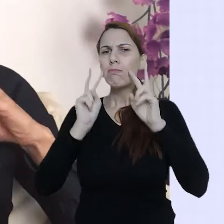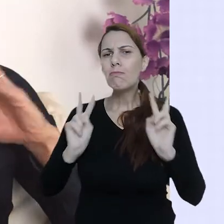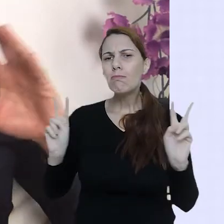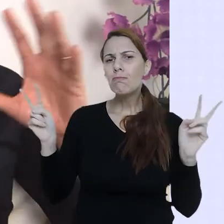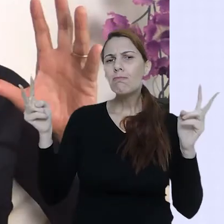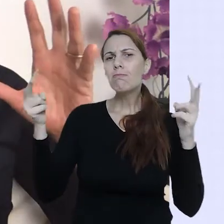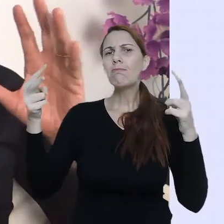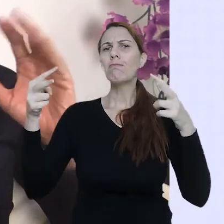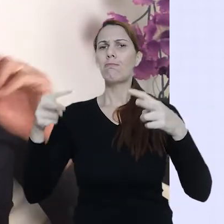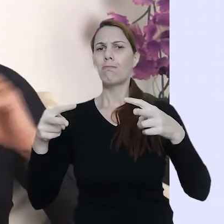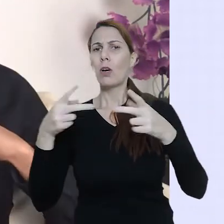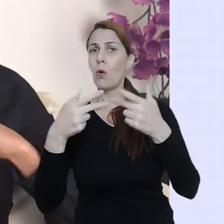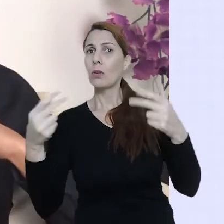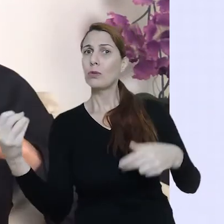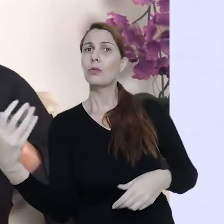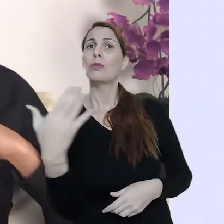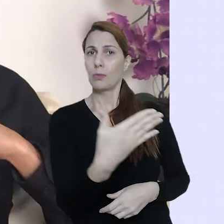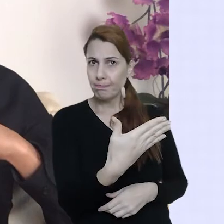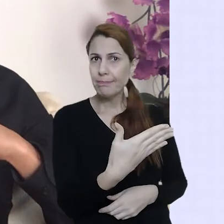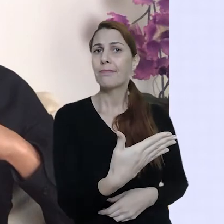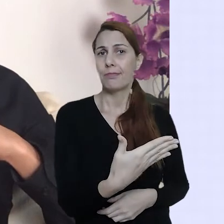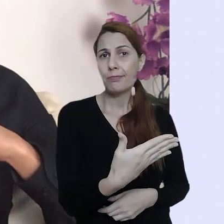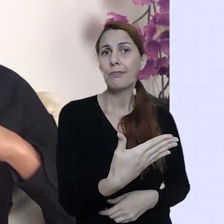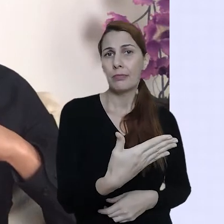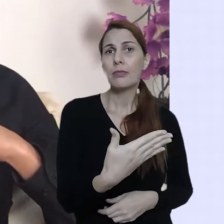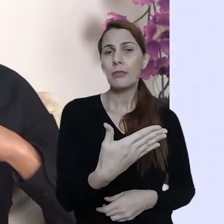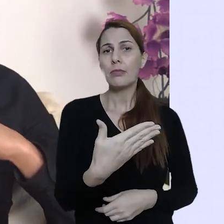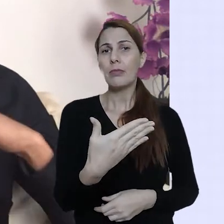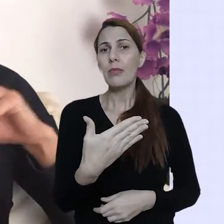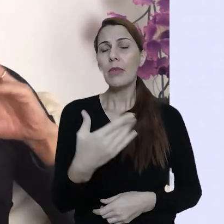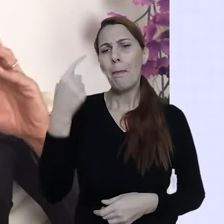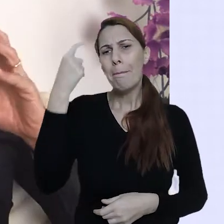realmente olhar para a questão da inovação